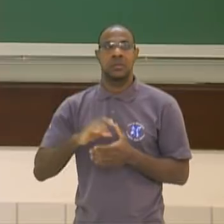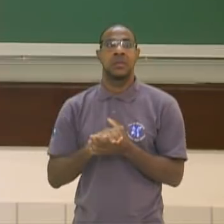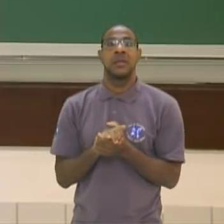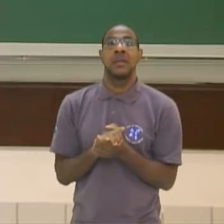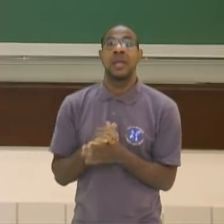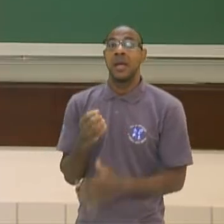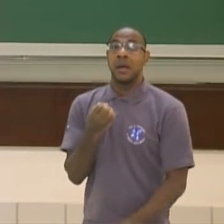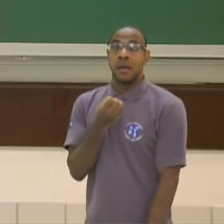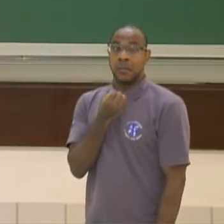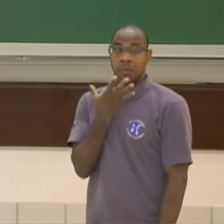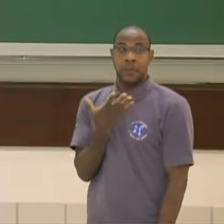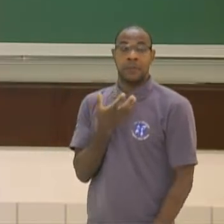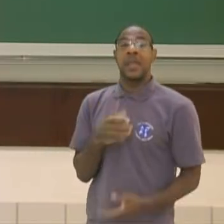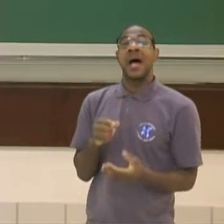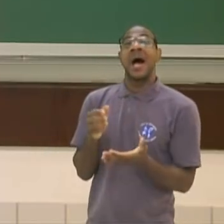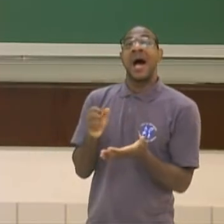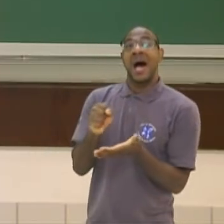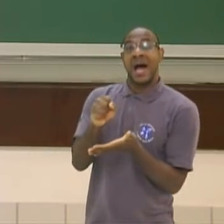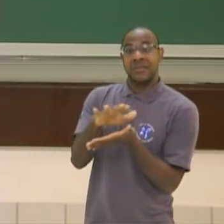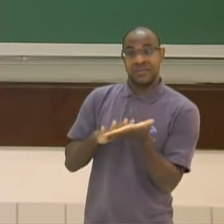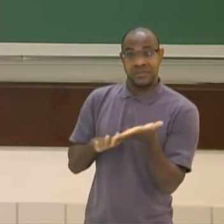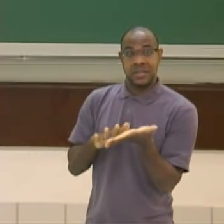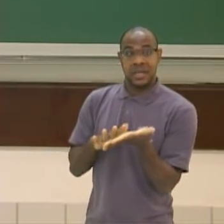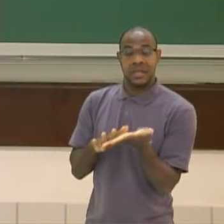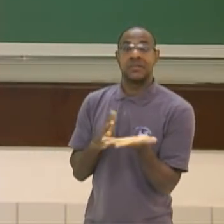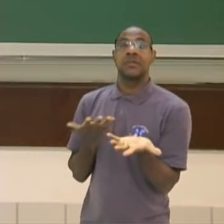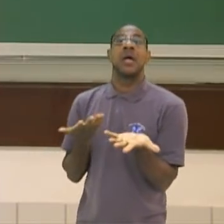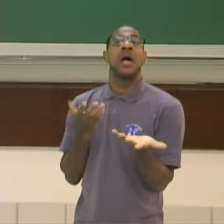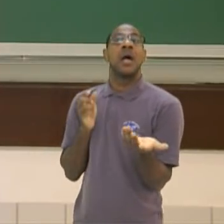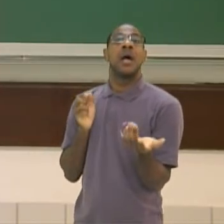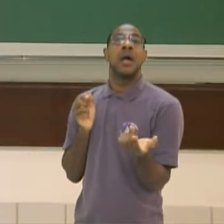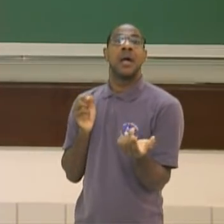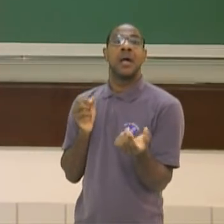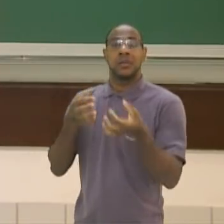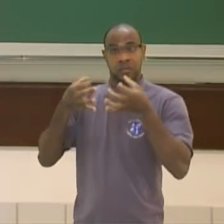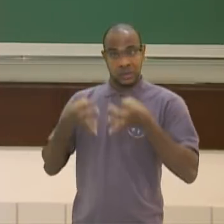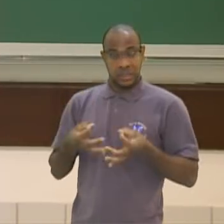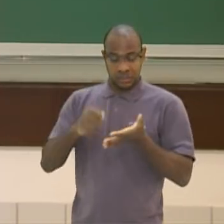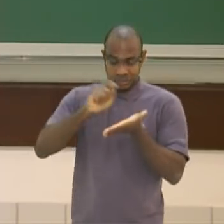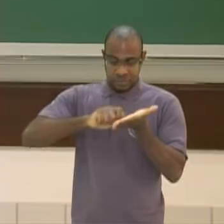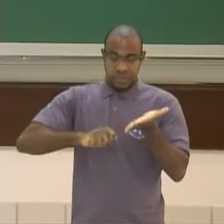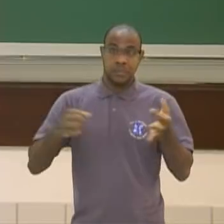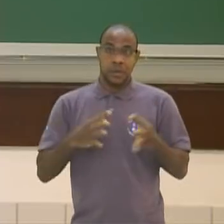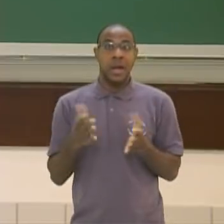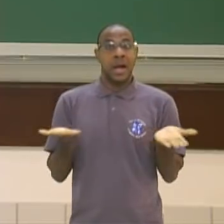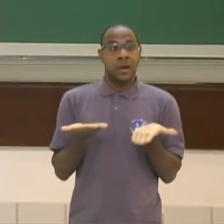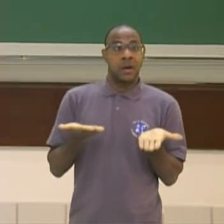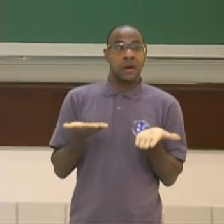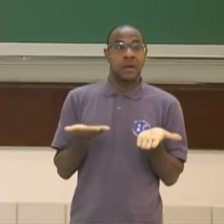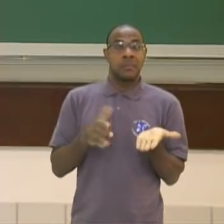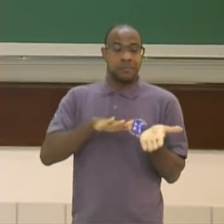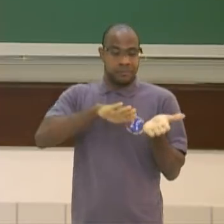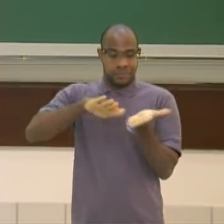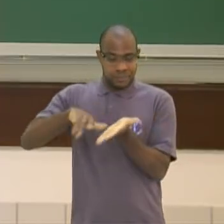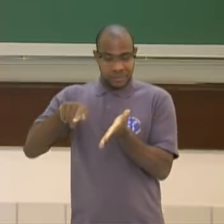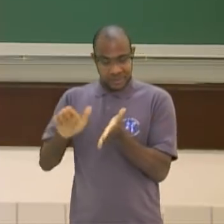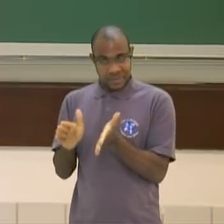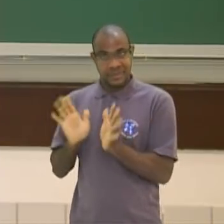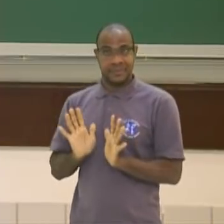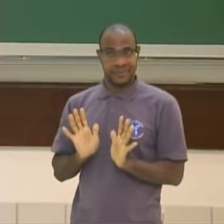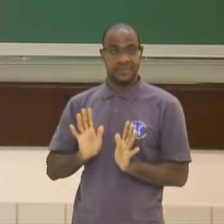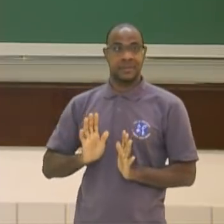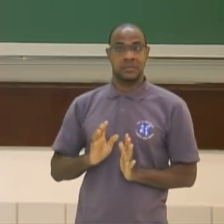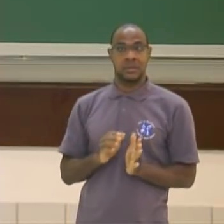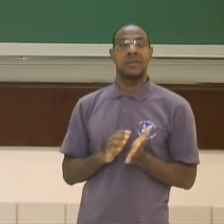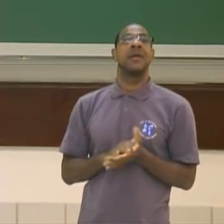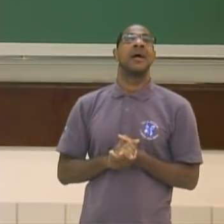Bom, a atividade copiadinha, corrigidinha, tudo certo. Deixa o caderno de lado, nada de jogar o caderno lá longe, porque